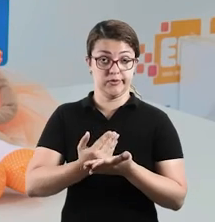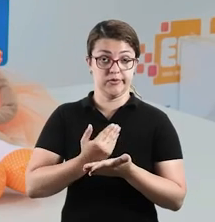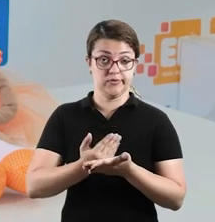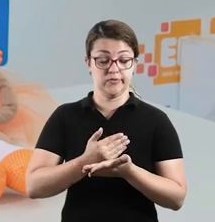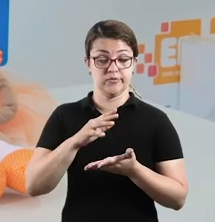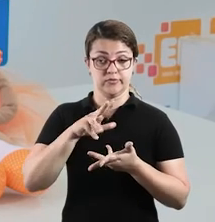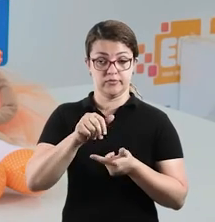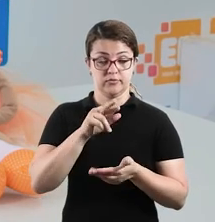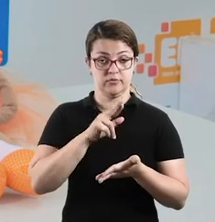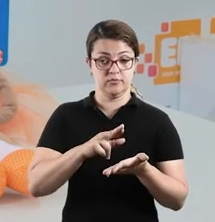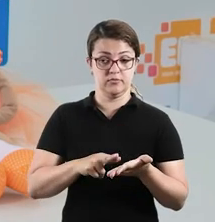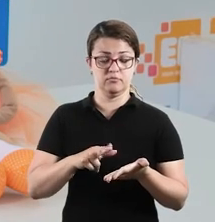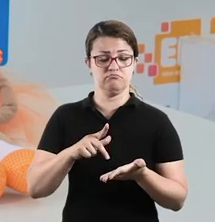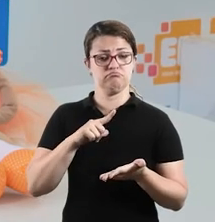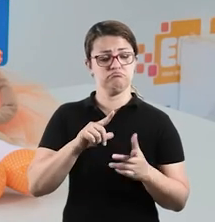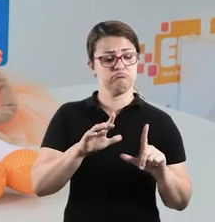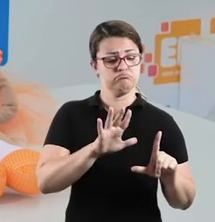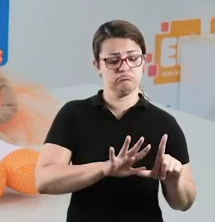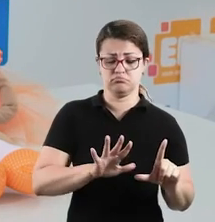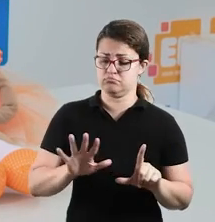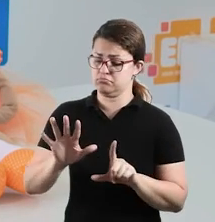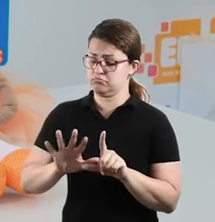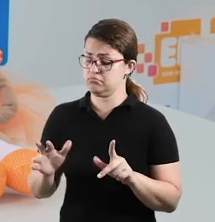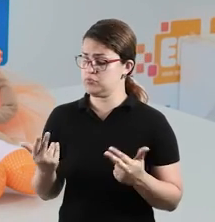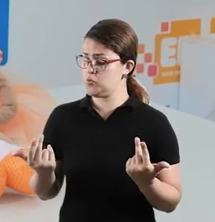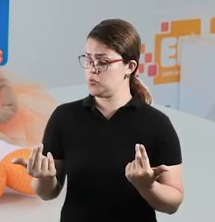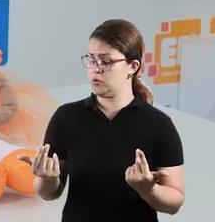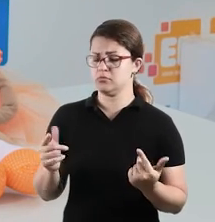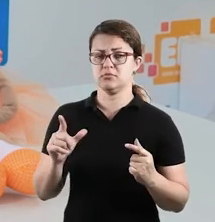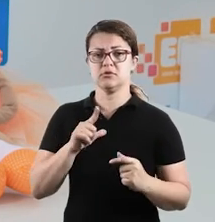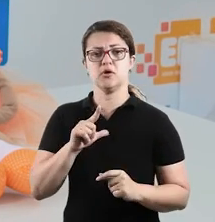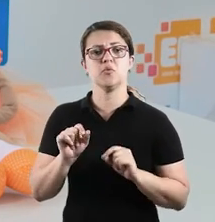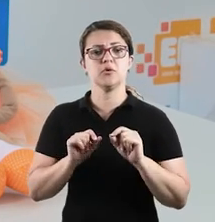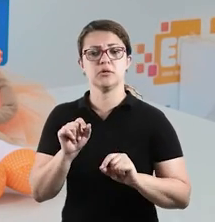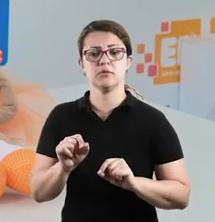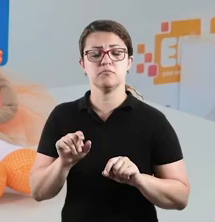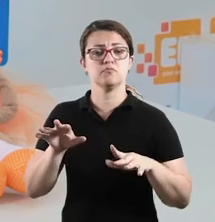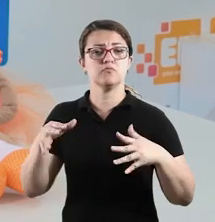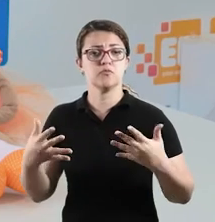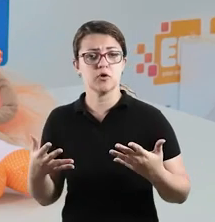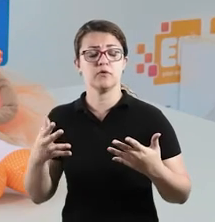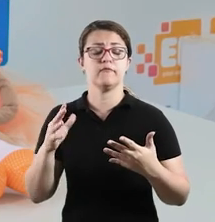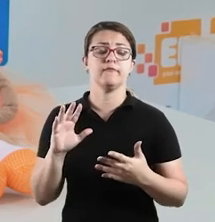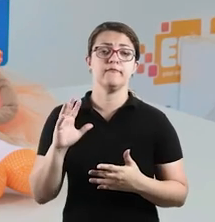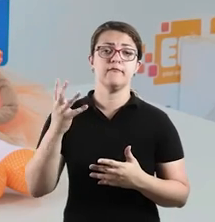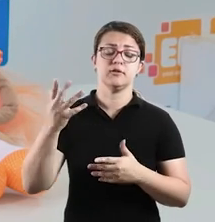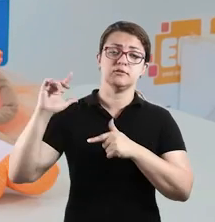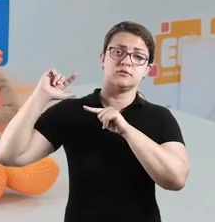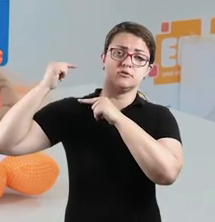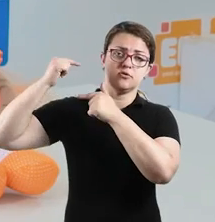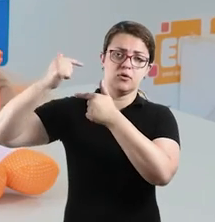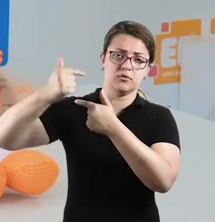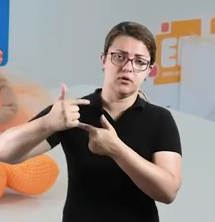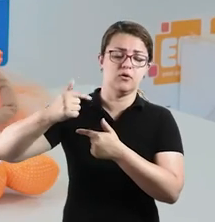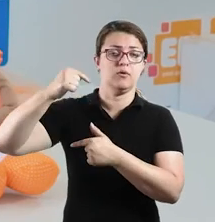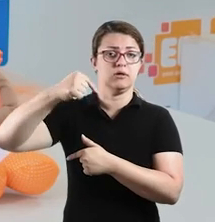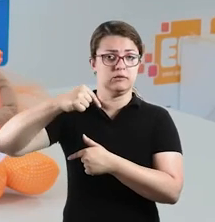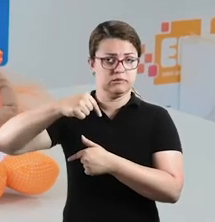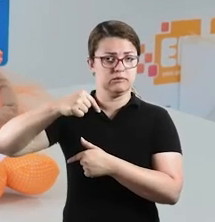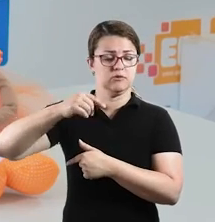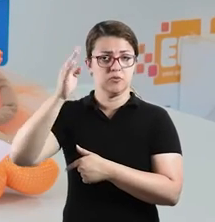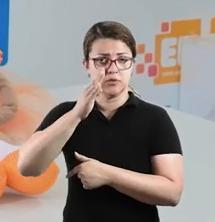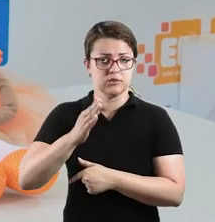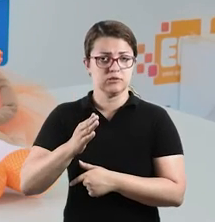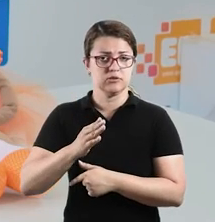Humanas. O que essas imagens têm em comum? Quais as nossas festas tradicionais aqui no Brasil, não só